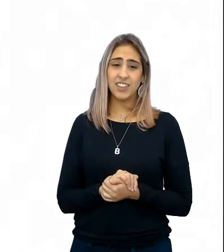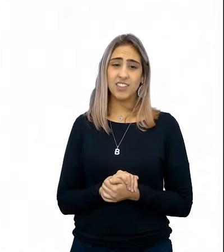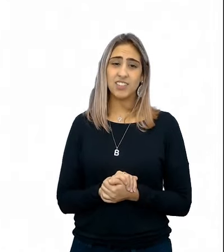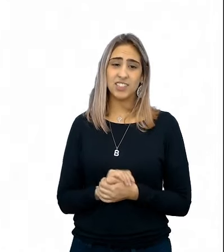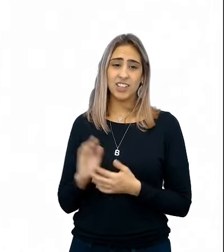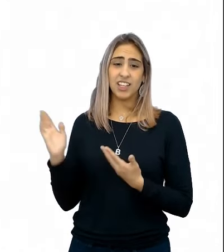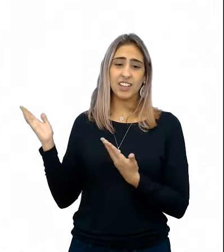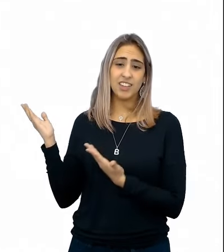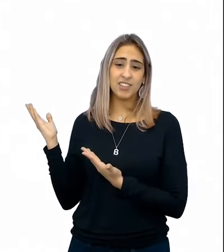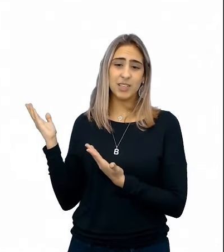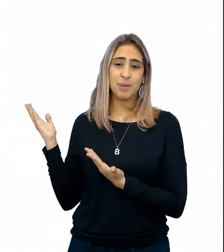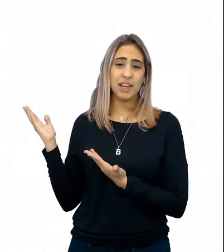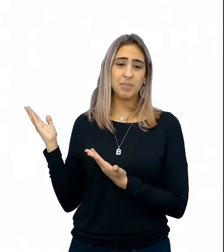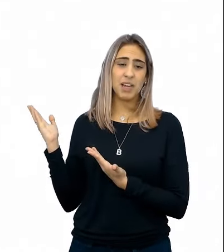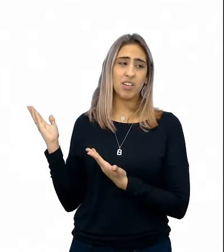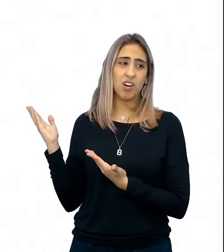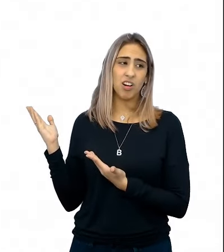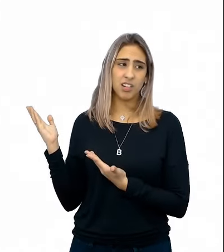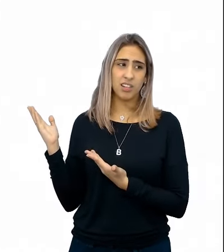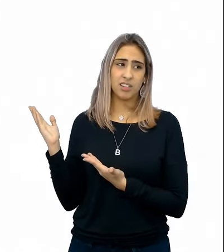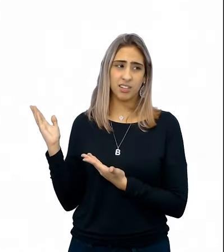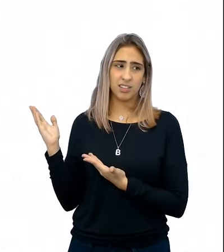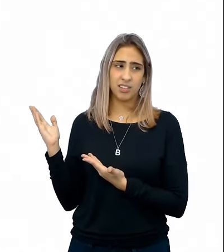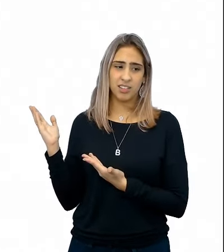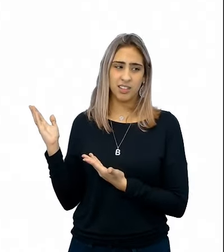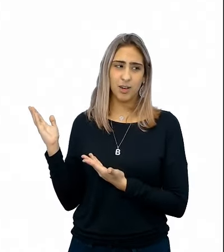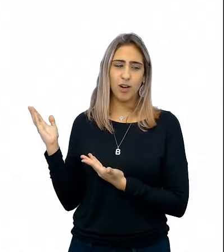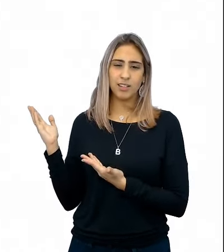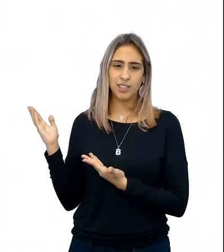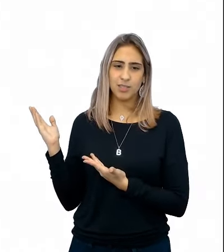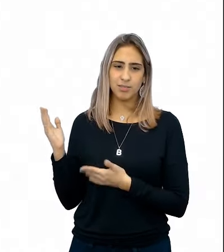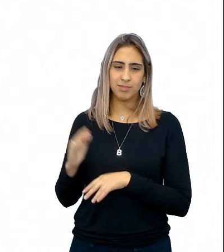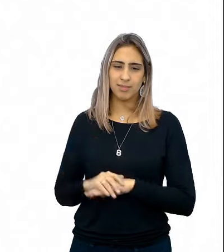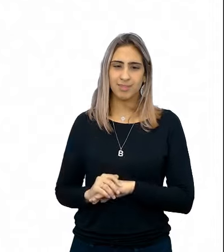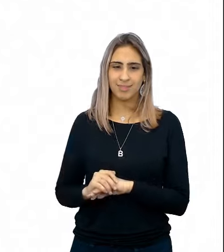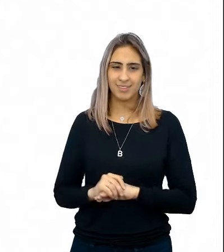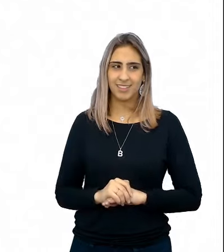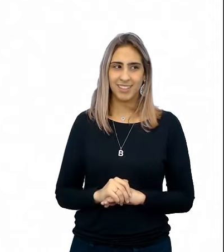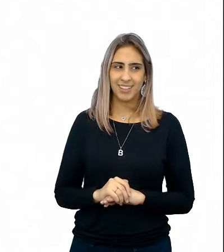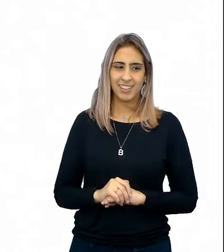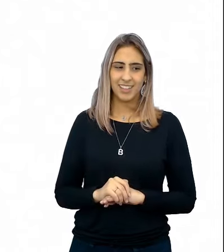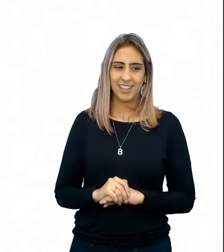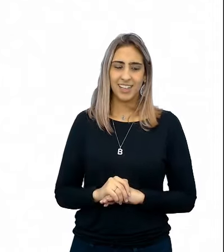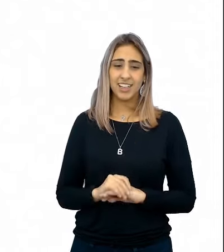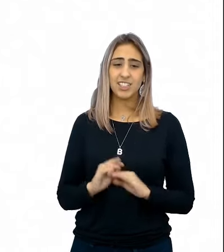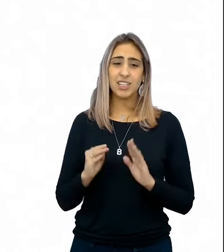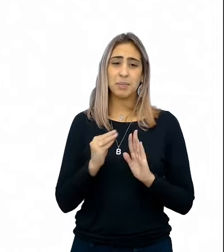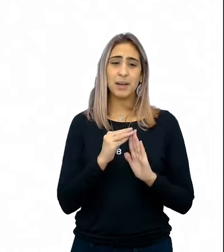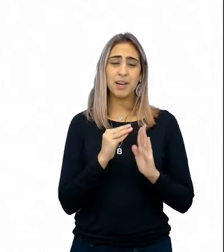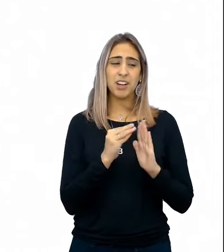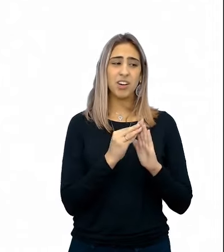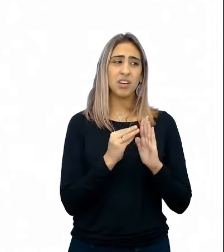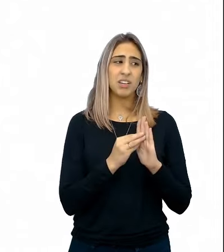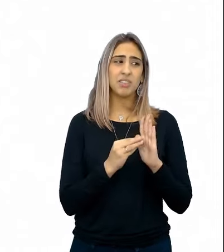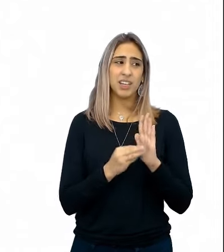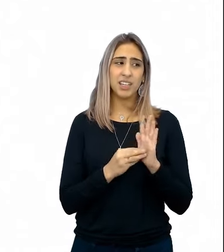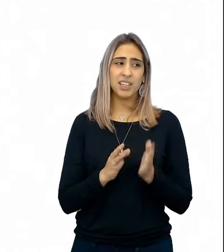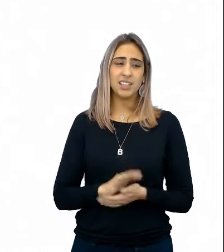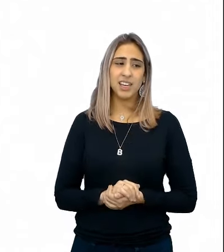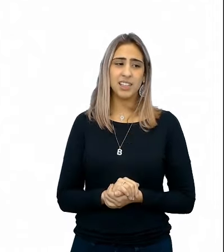A atividade são as aulas 5 e 6. Como vocês podem